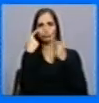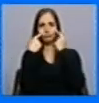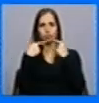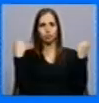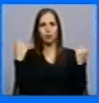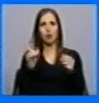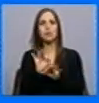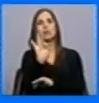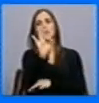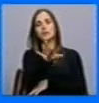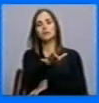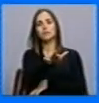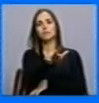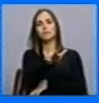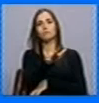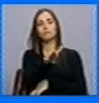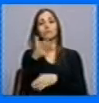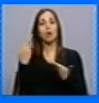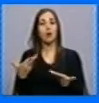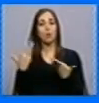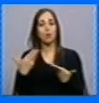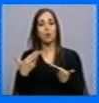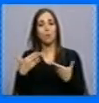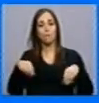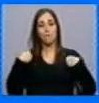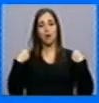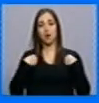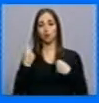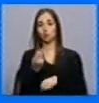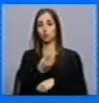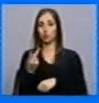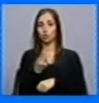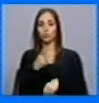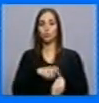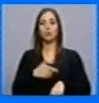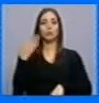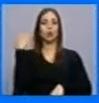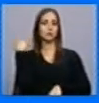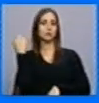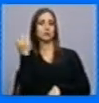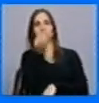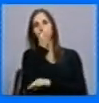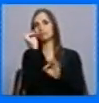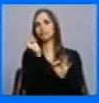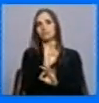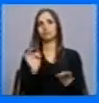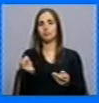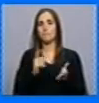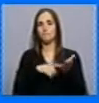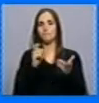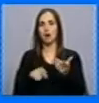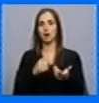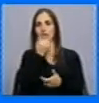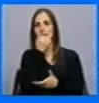curiosidade de estes cavalheiros Able e Baker, que na altura fizeram furor nos Estados Unidos.